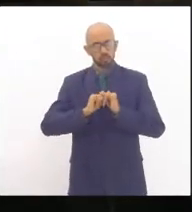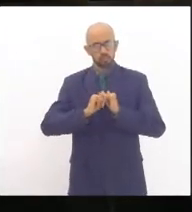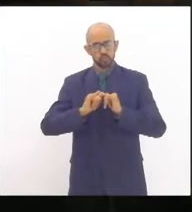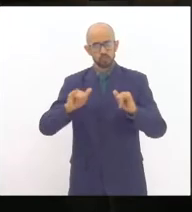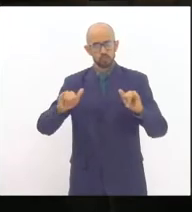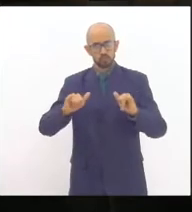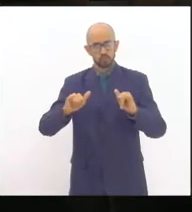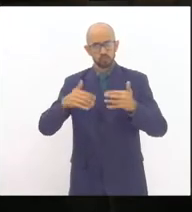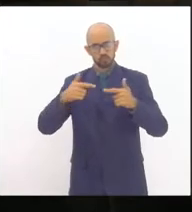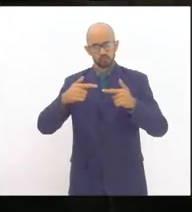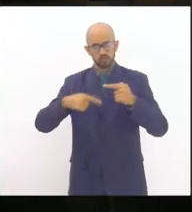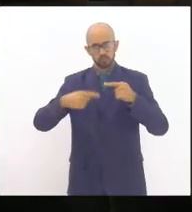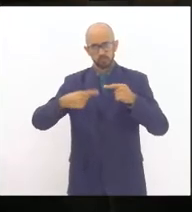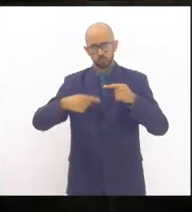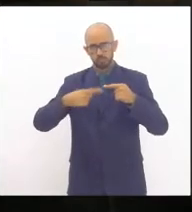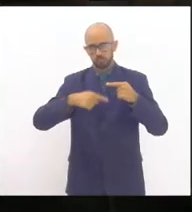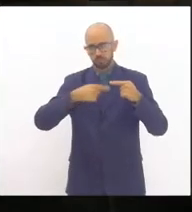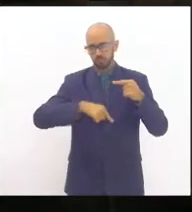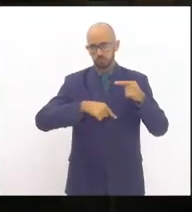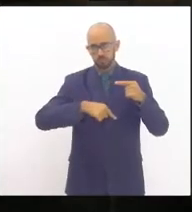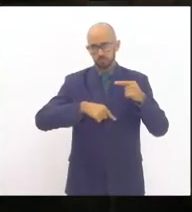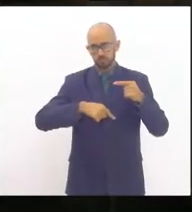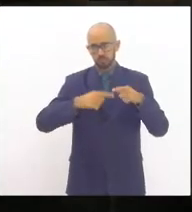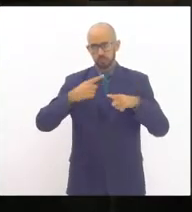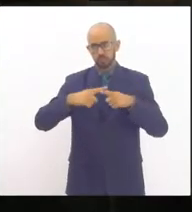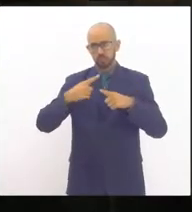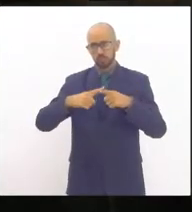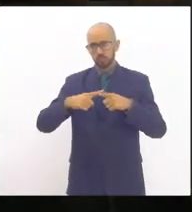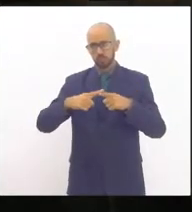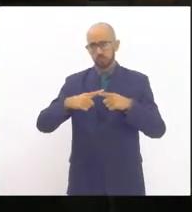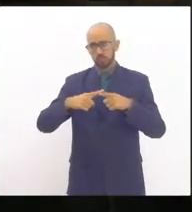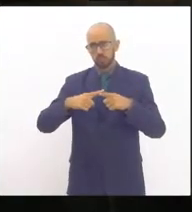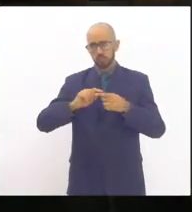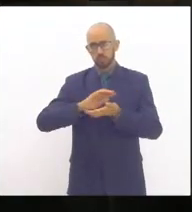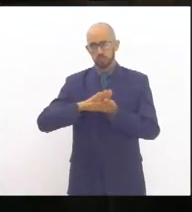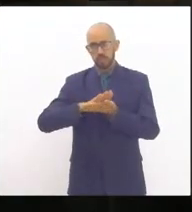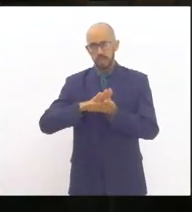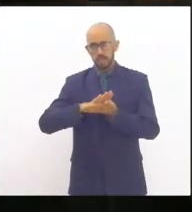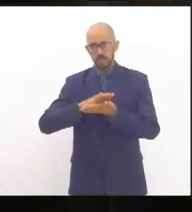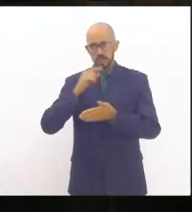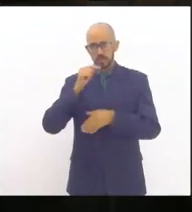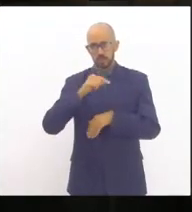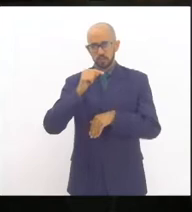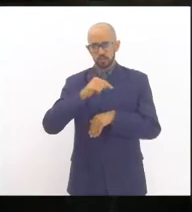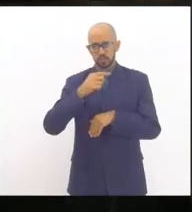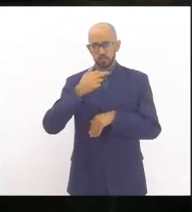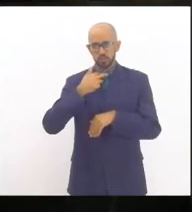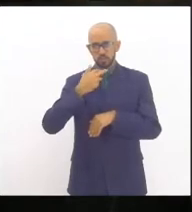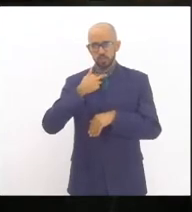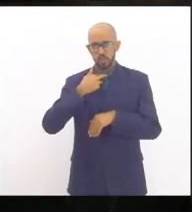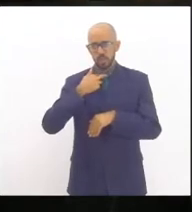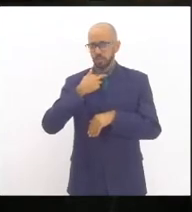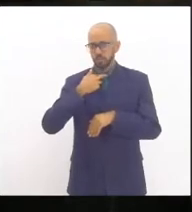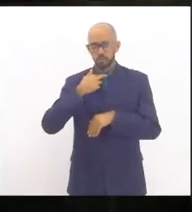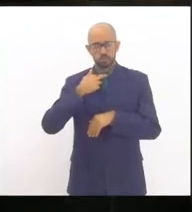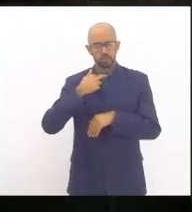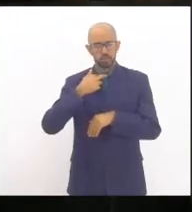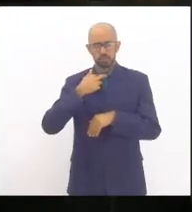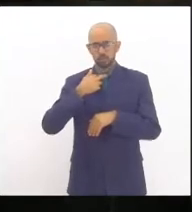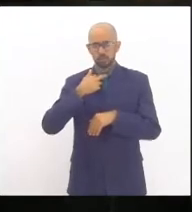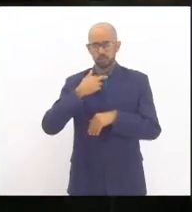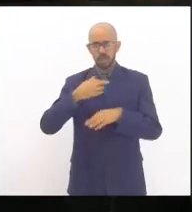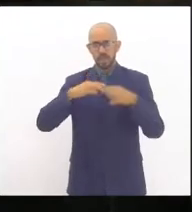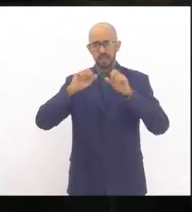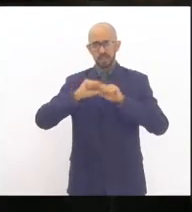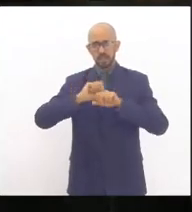contradições e legalidades nada disso pode ficar sem estar devidamente